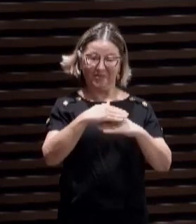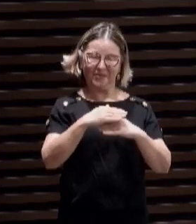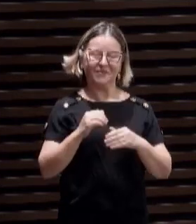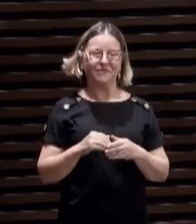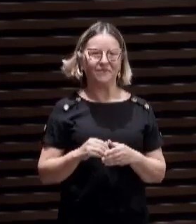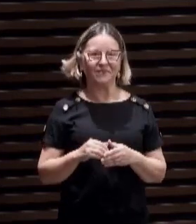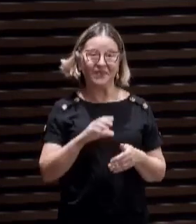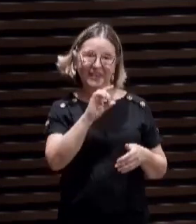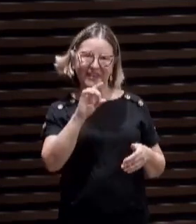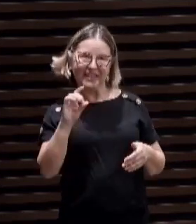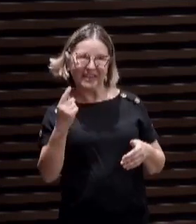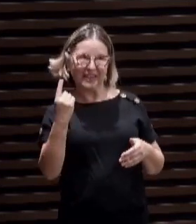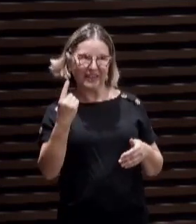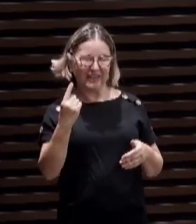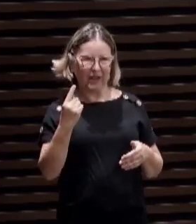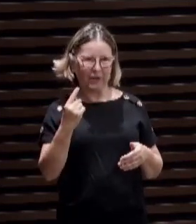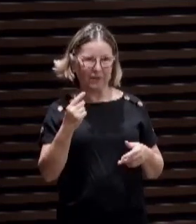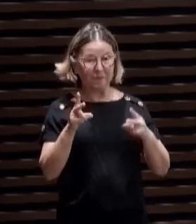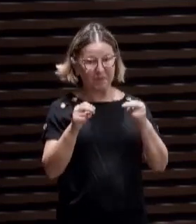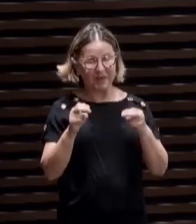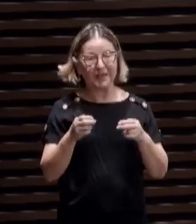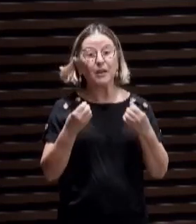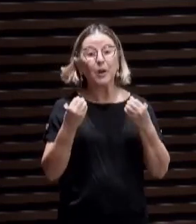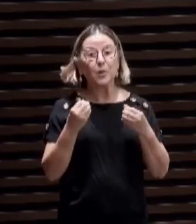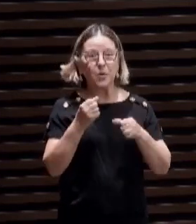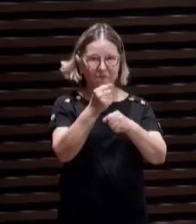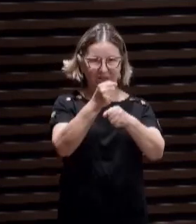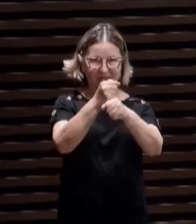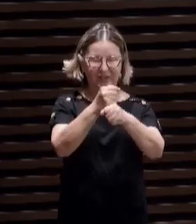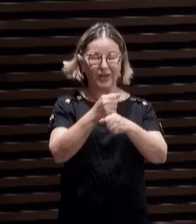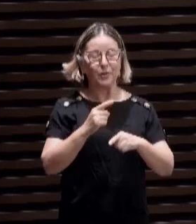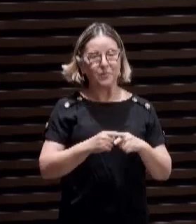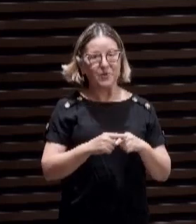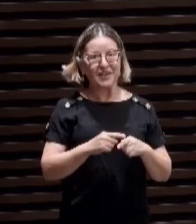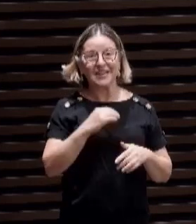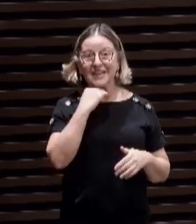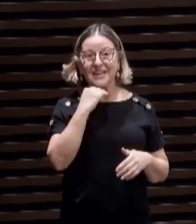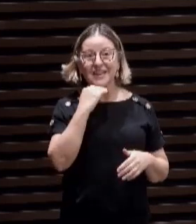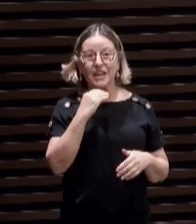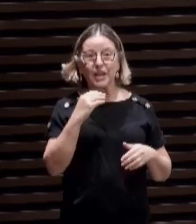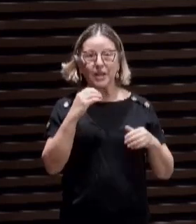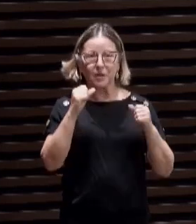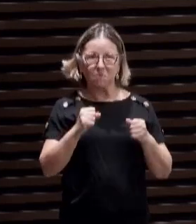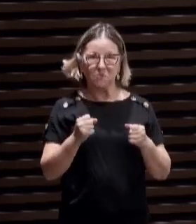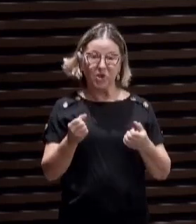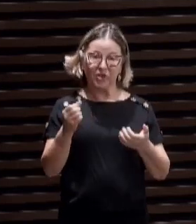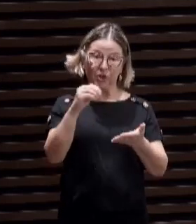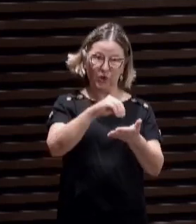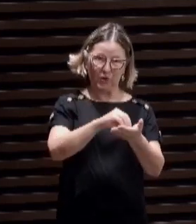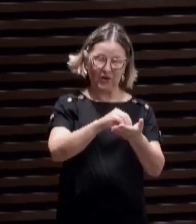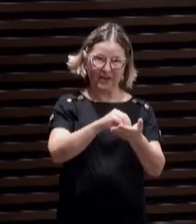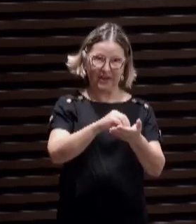veja como edifica, porque ninguém pode lançar outro fundamento além do que